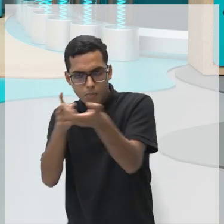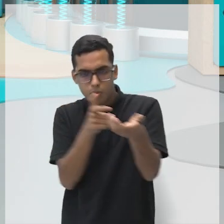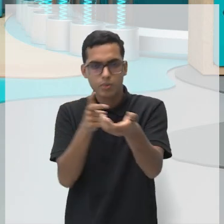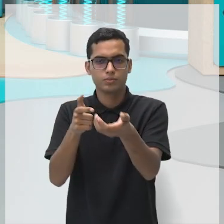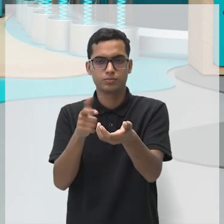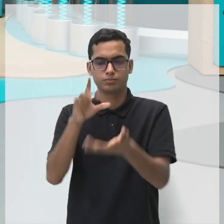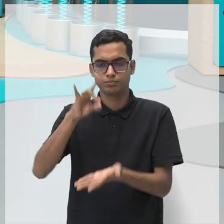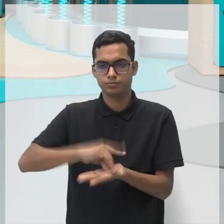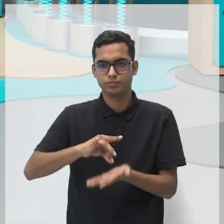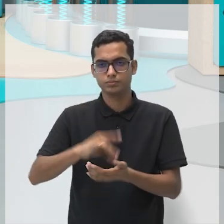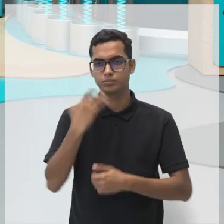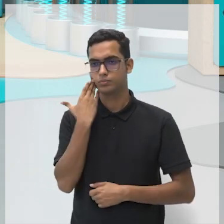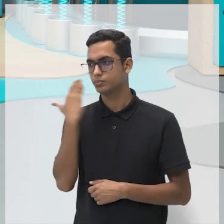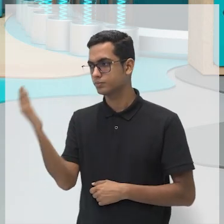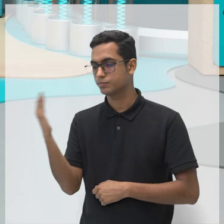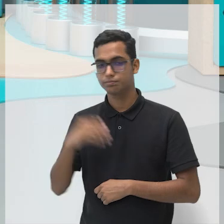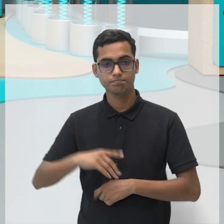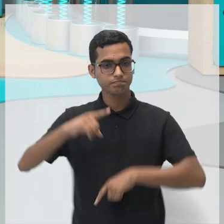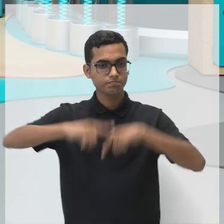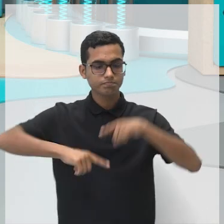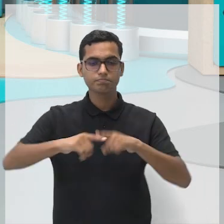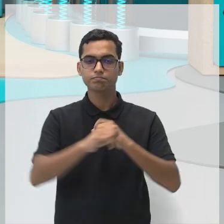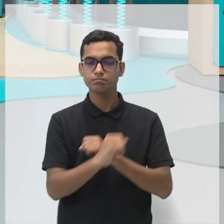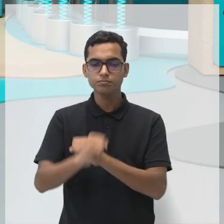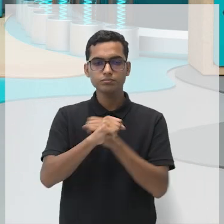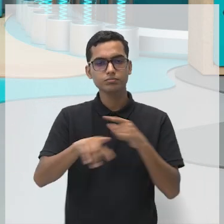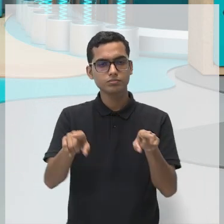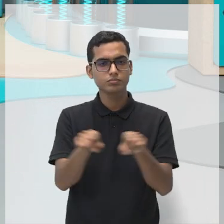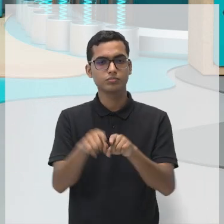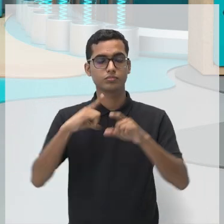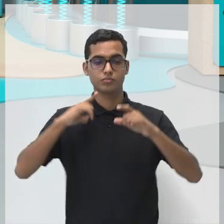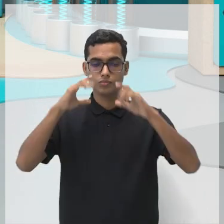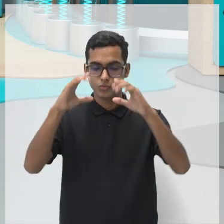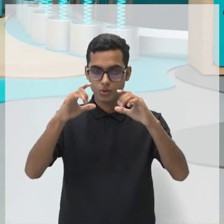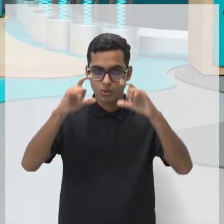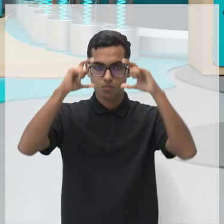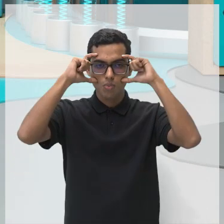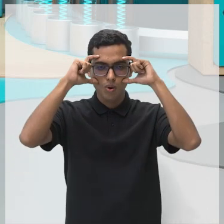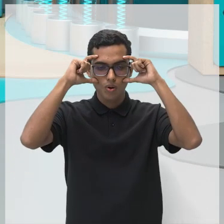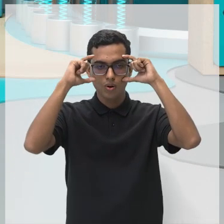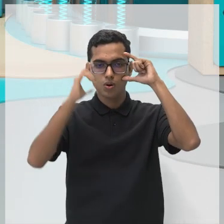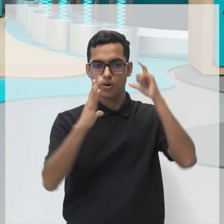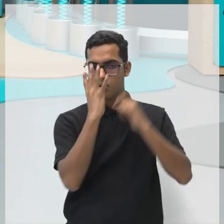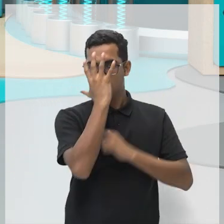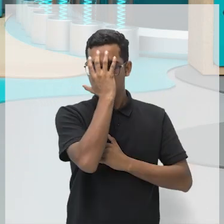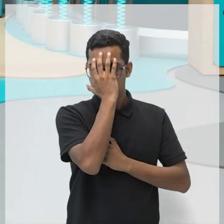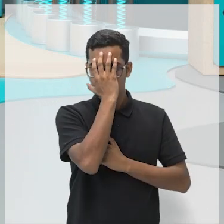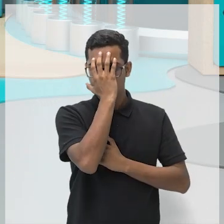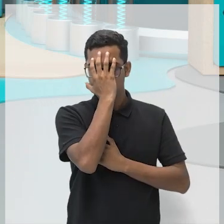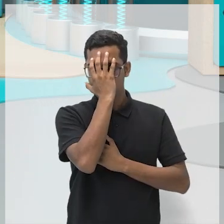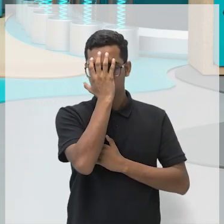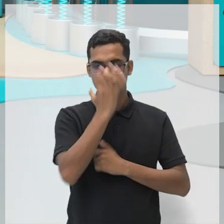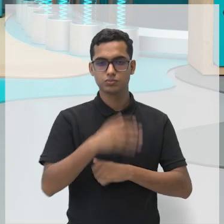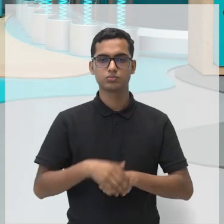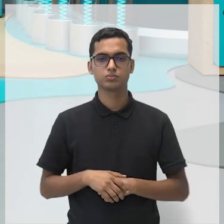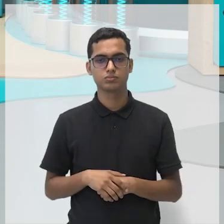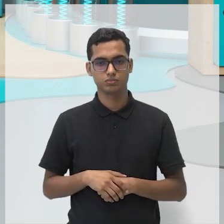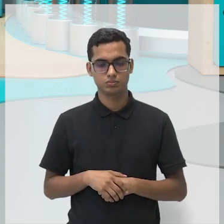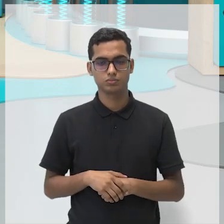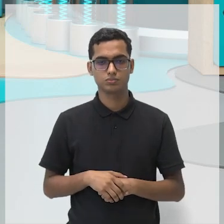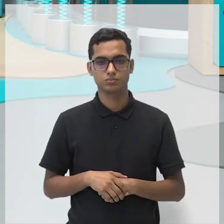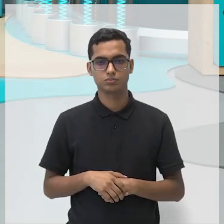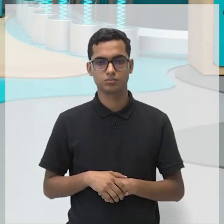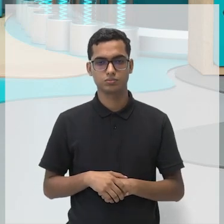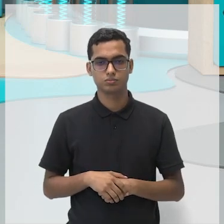esse esporte. Os equipamentos de segurança, eles incluem ali o óculos, a máscara protetora,